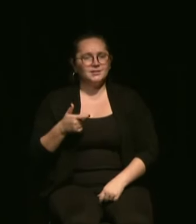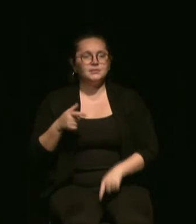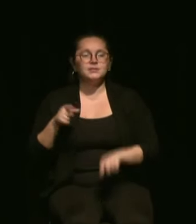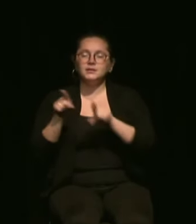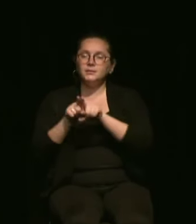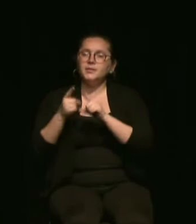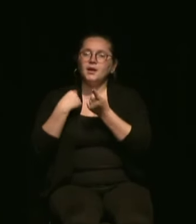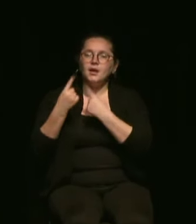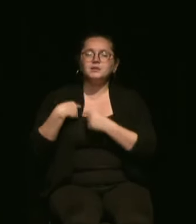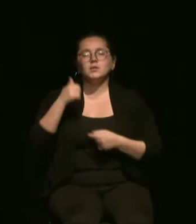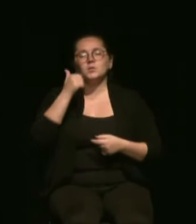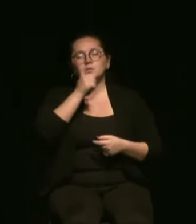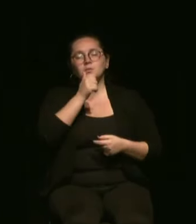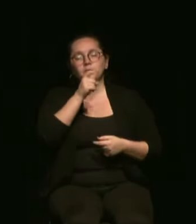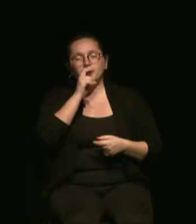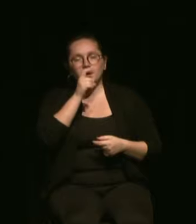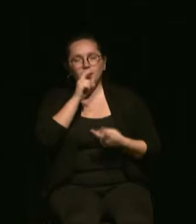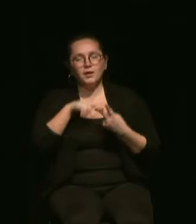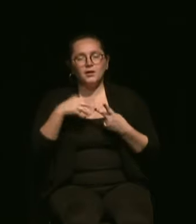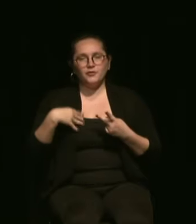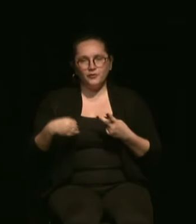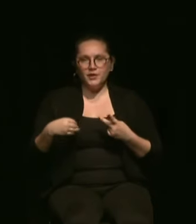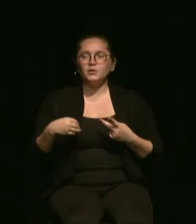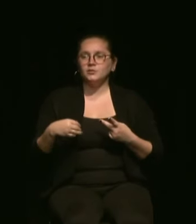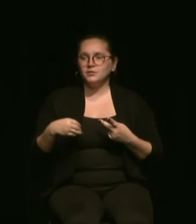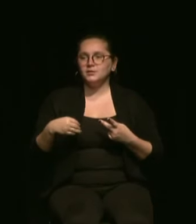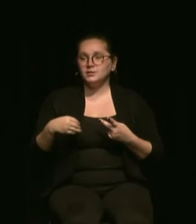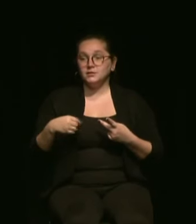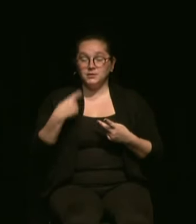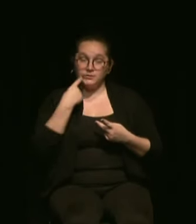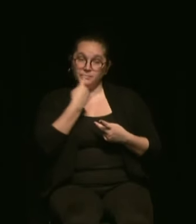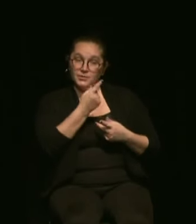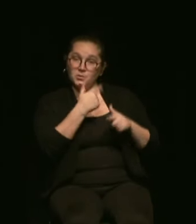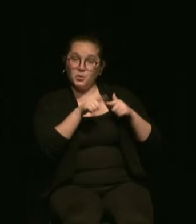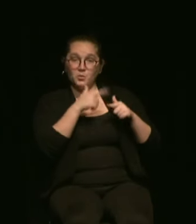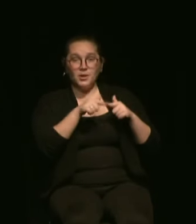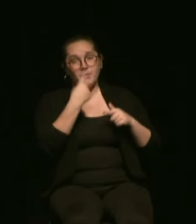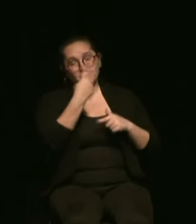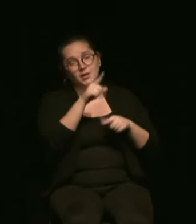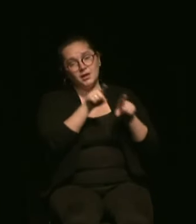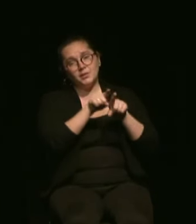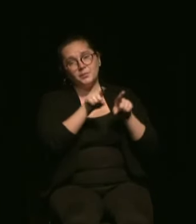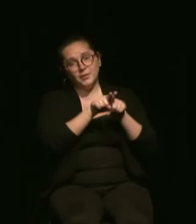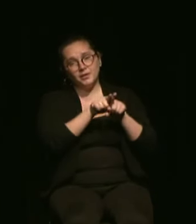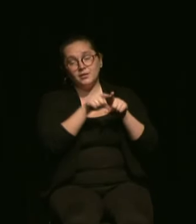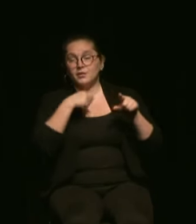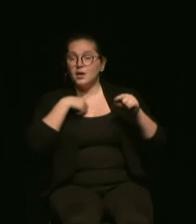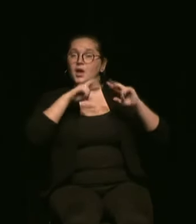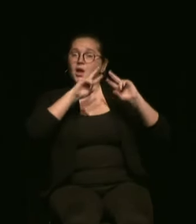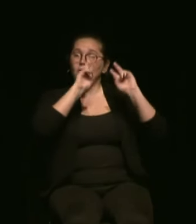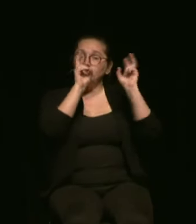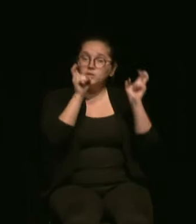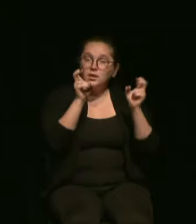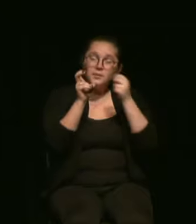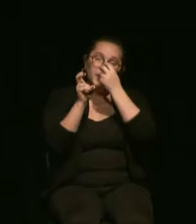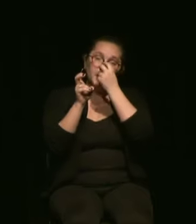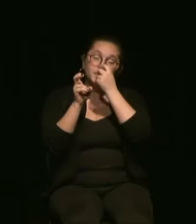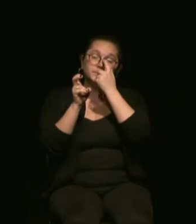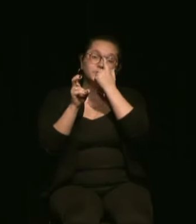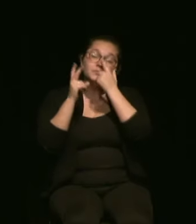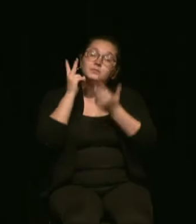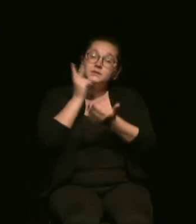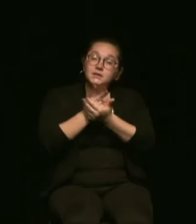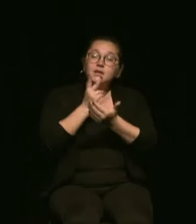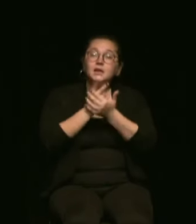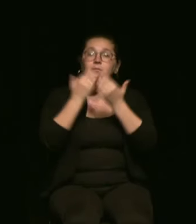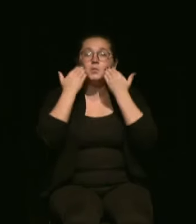pai e filho, é evidente. Vocês podem imaginar que esse era o problema para o Coutinho. É um tema que acontece, que é